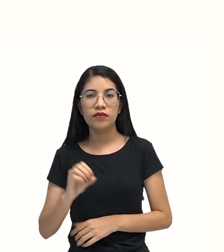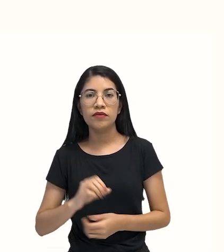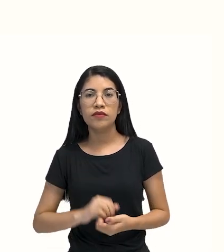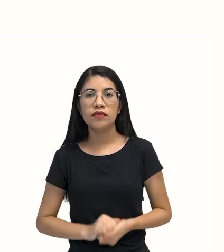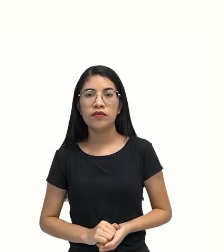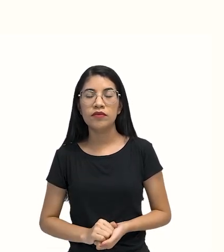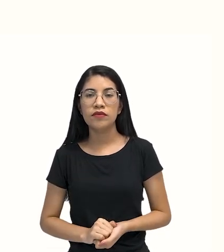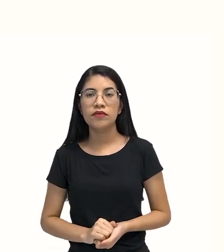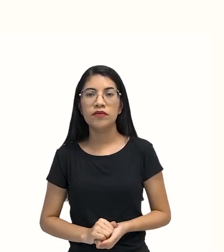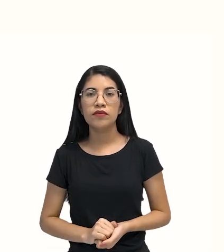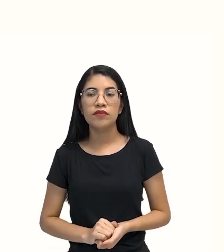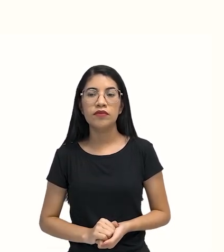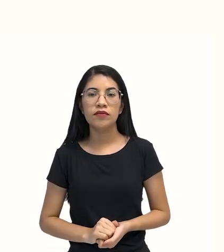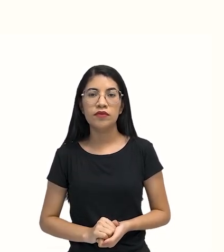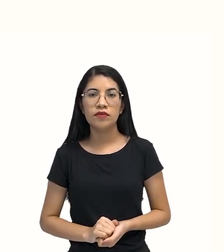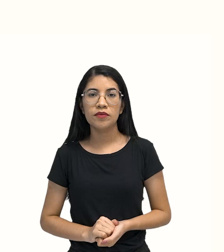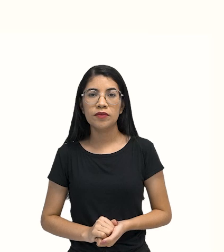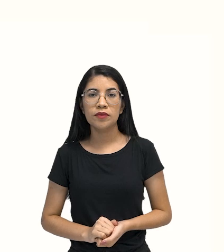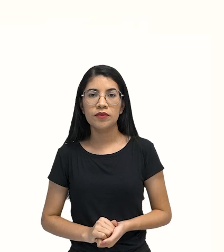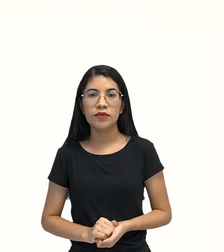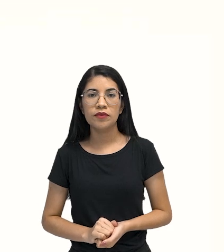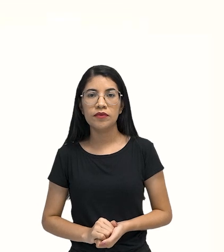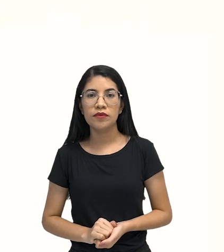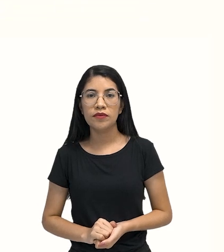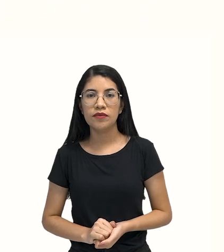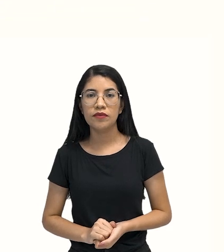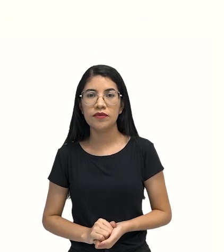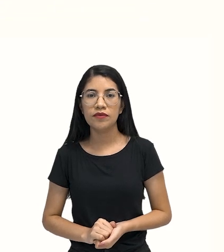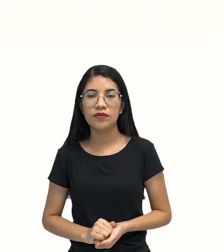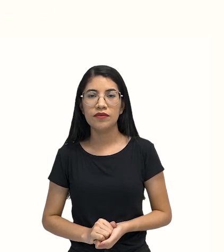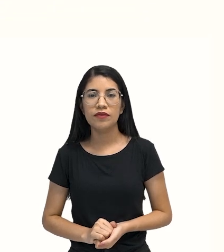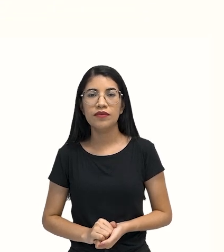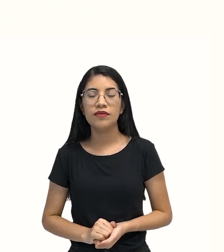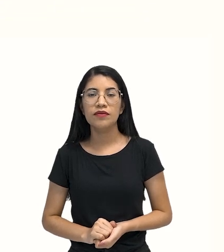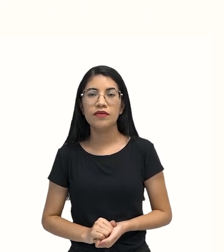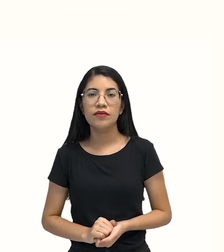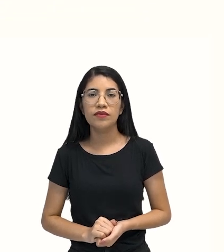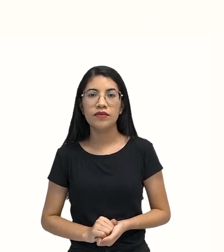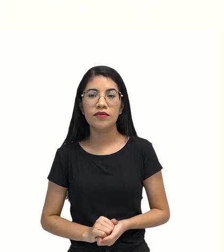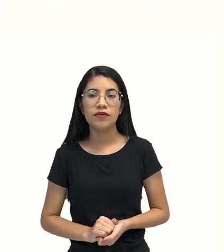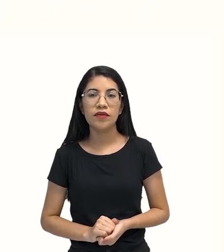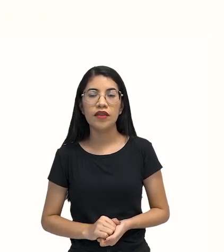32,5, tá? Subir mais um pouquinho aqui para não atrapalhar a transmissão de Libras.